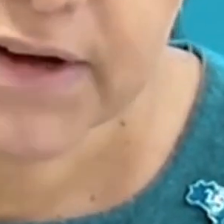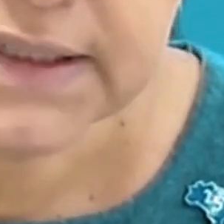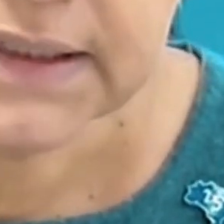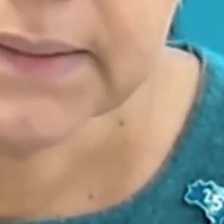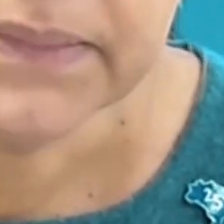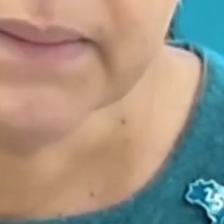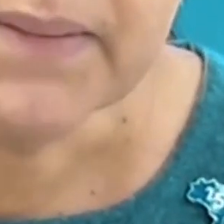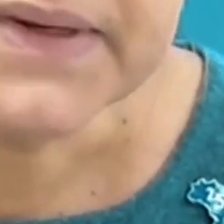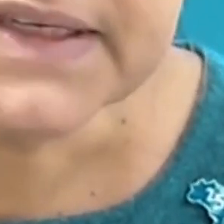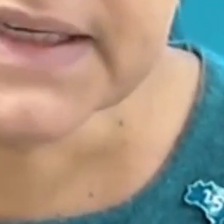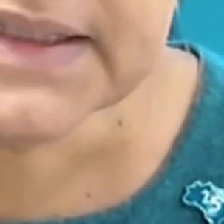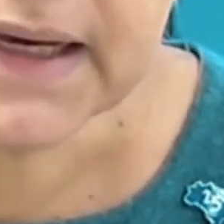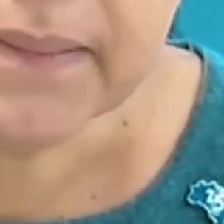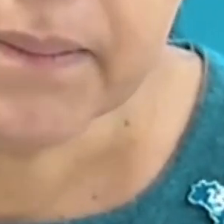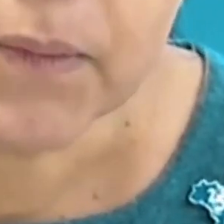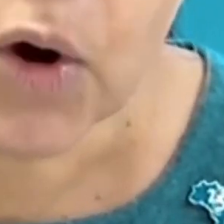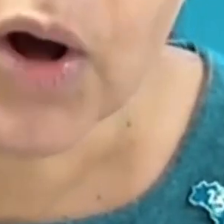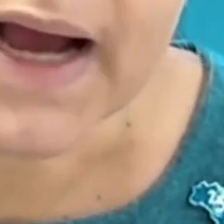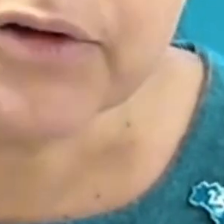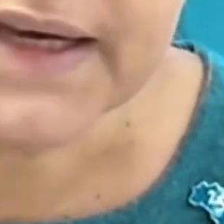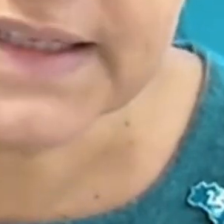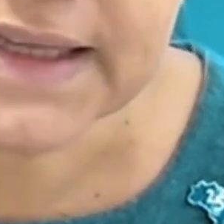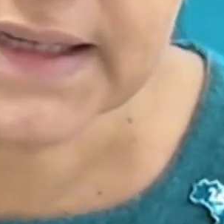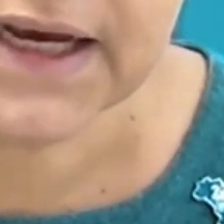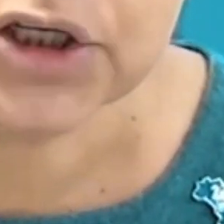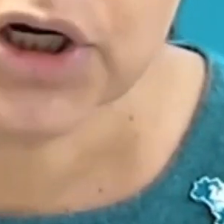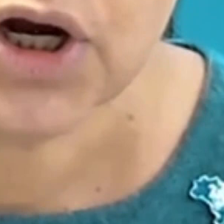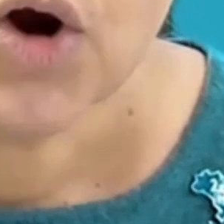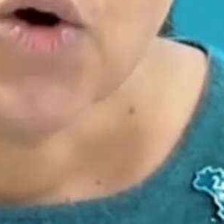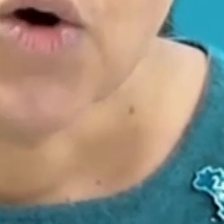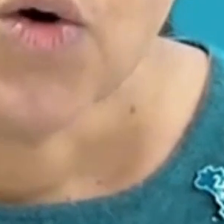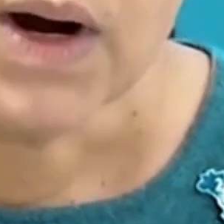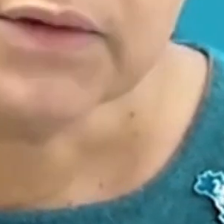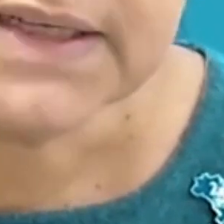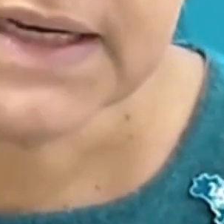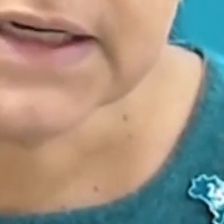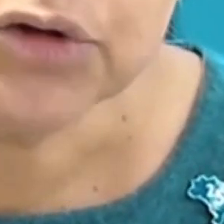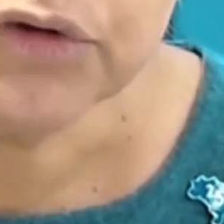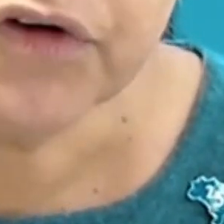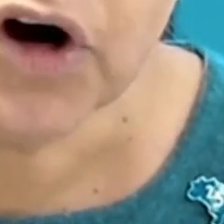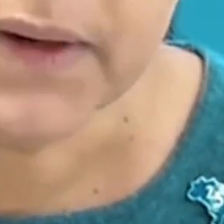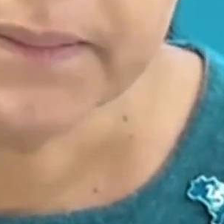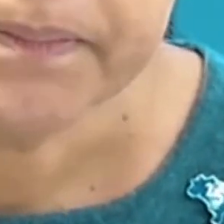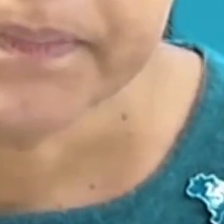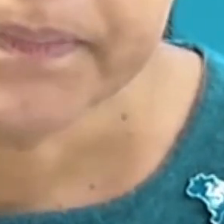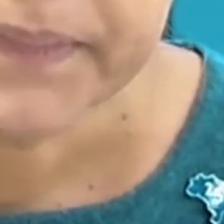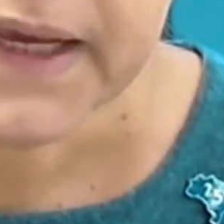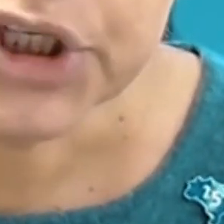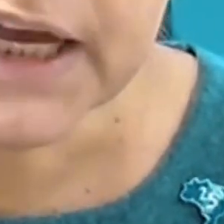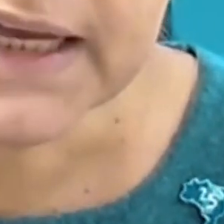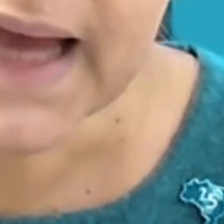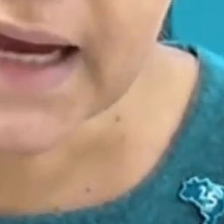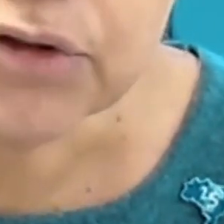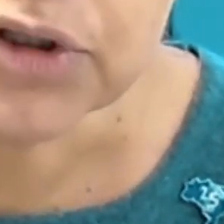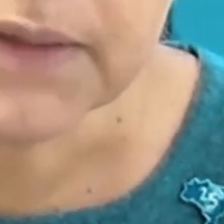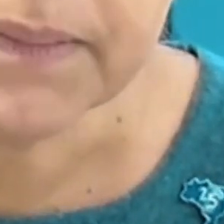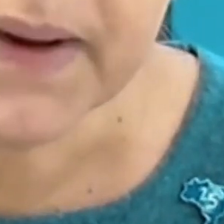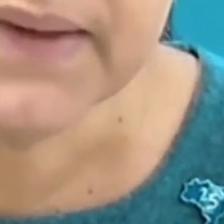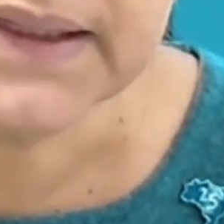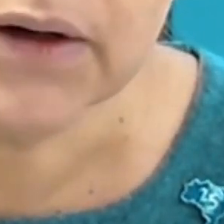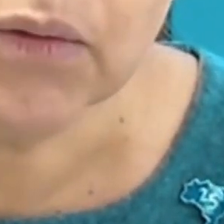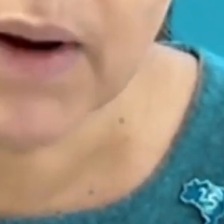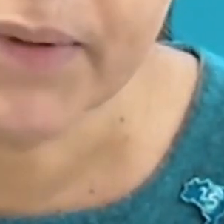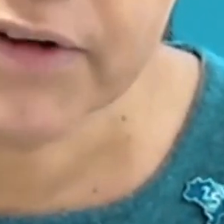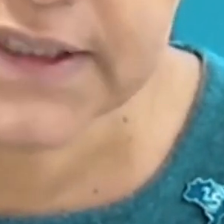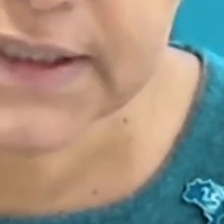Como atualizar uma vacina também precisa ser colocado nessa estratégia. Uma atualização de forma que a gente tenha